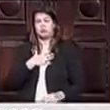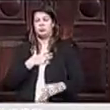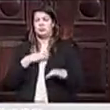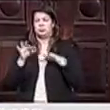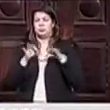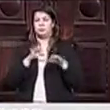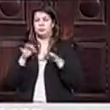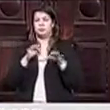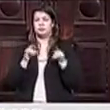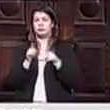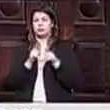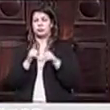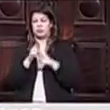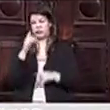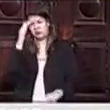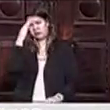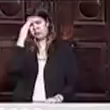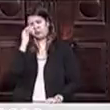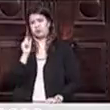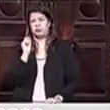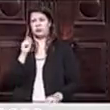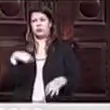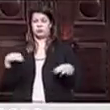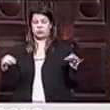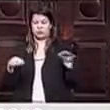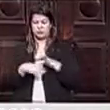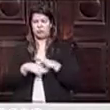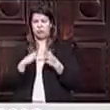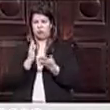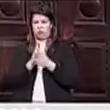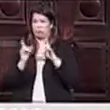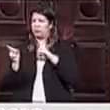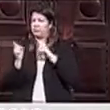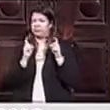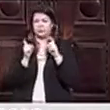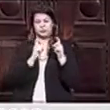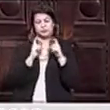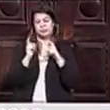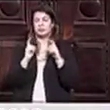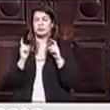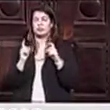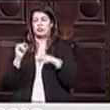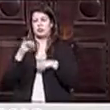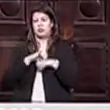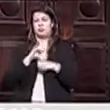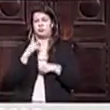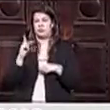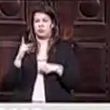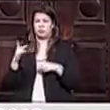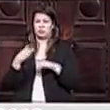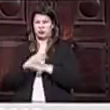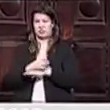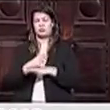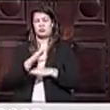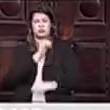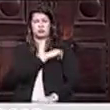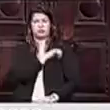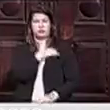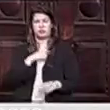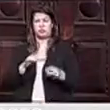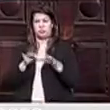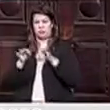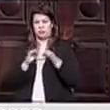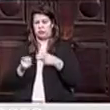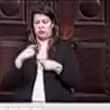matéria, uma vez que entendemos que devemos encerrar de uma vez por todas as discussões a respeito do ingresso do Rio de Janeiro no plano de